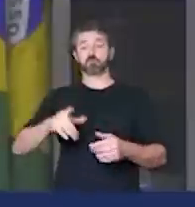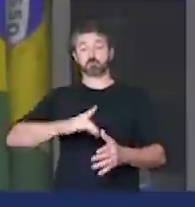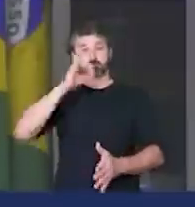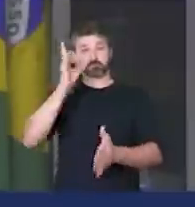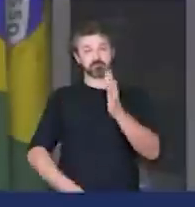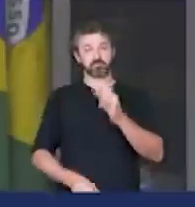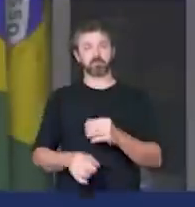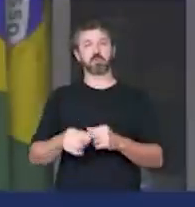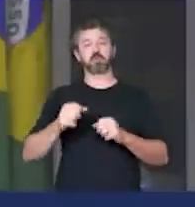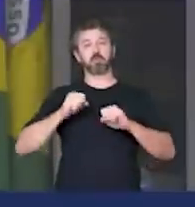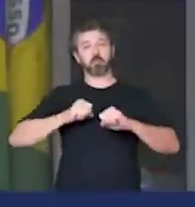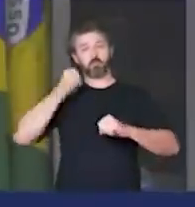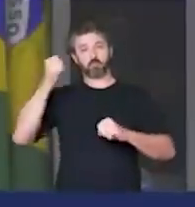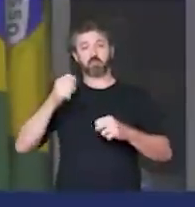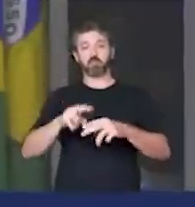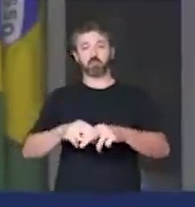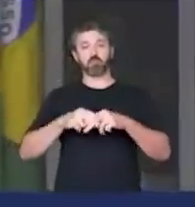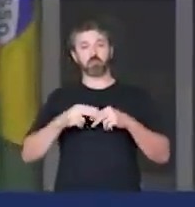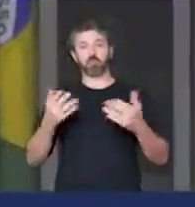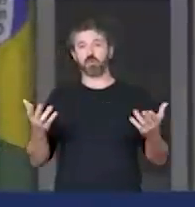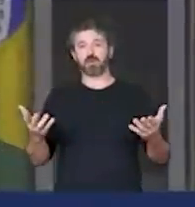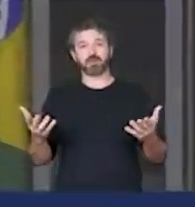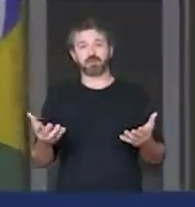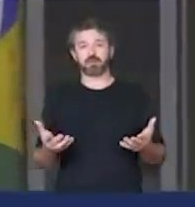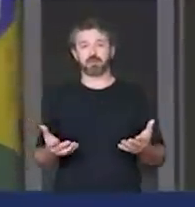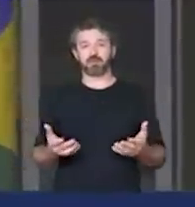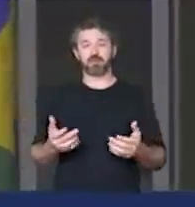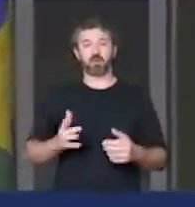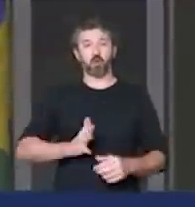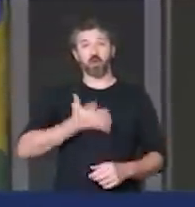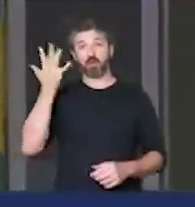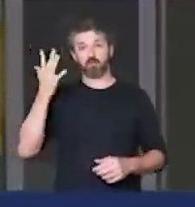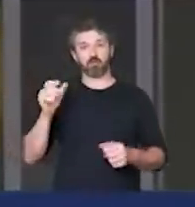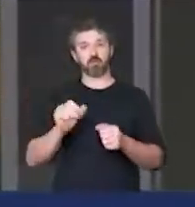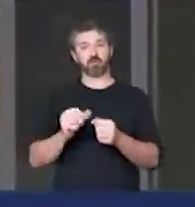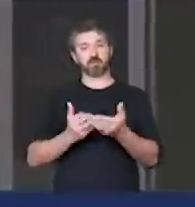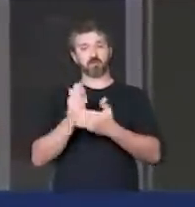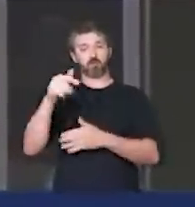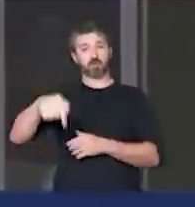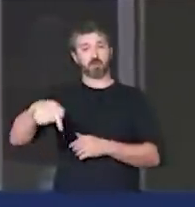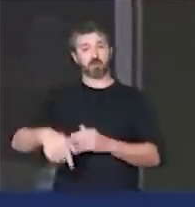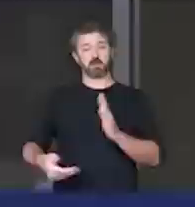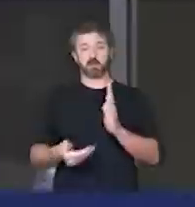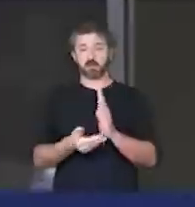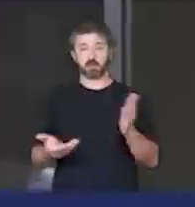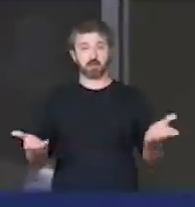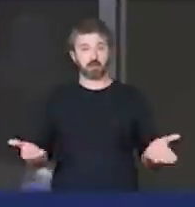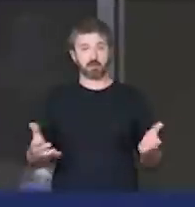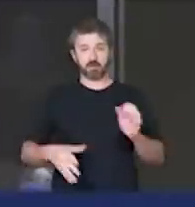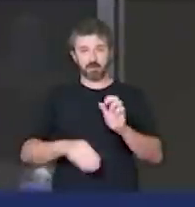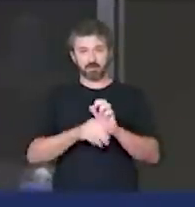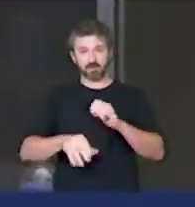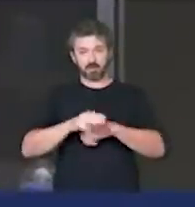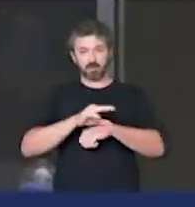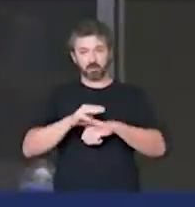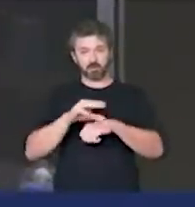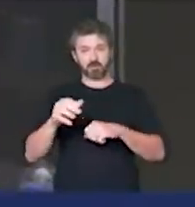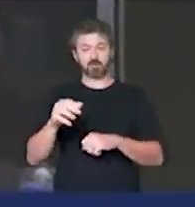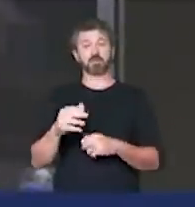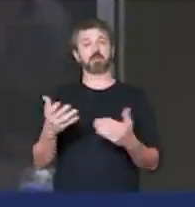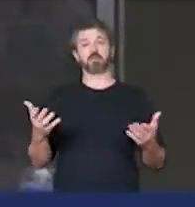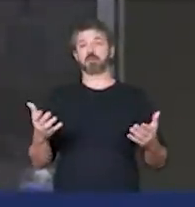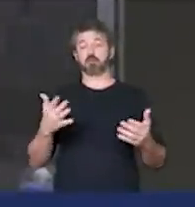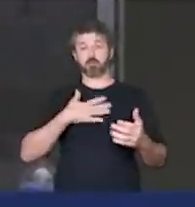protesto contra o verdadeiro desastre que está sendo aprovado hoje na Câmara dos Deputados, a emenda à Constituição,